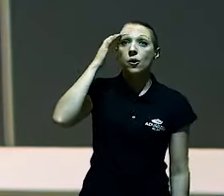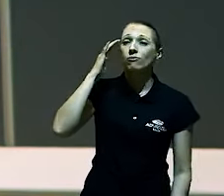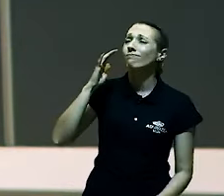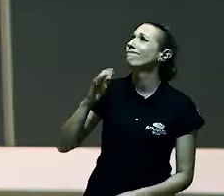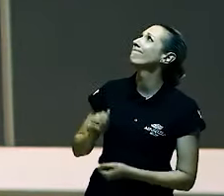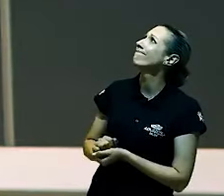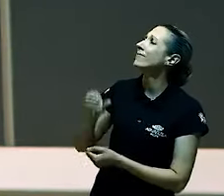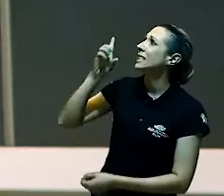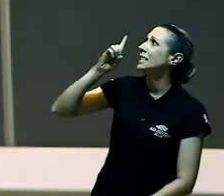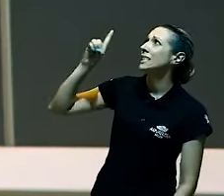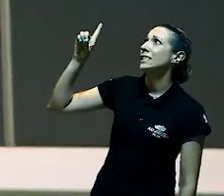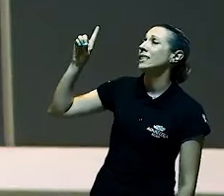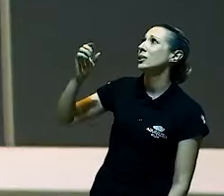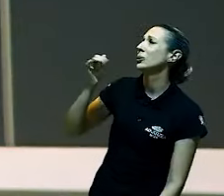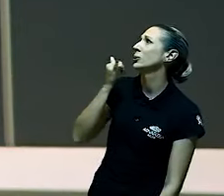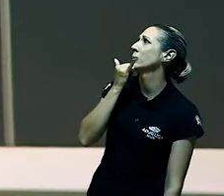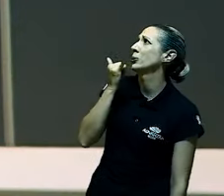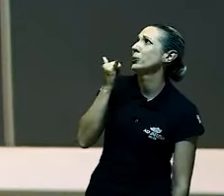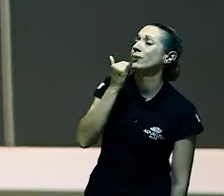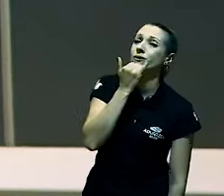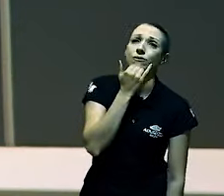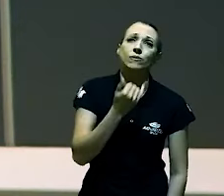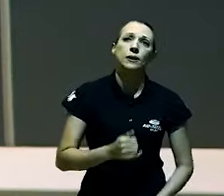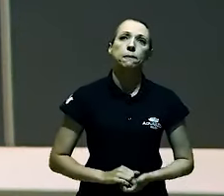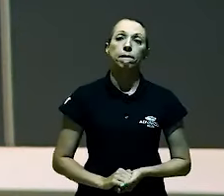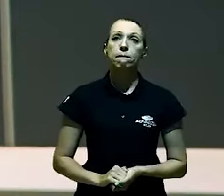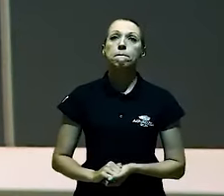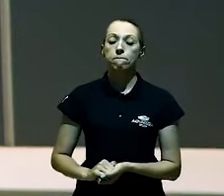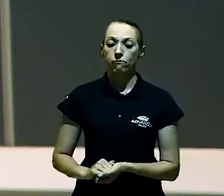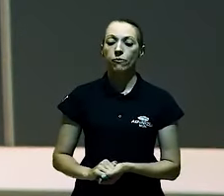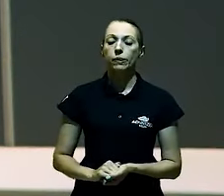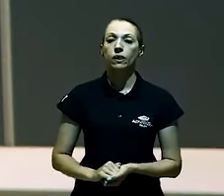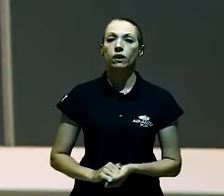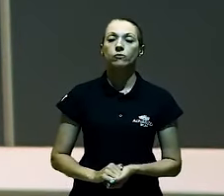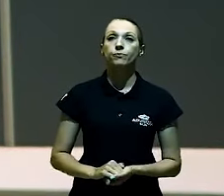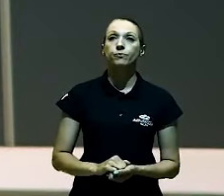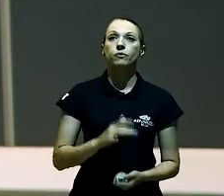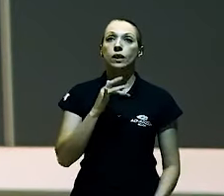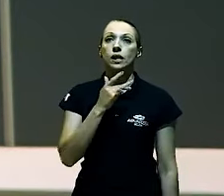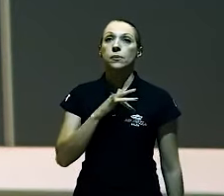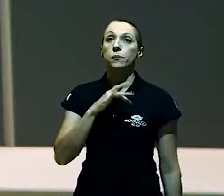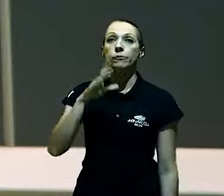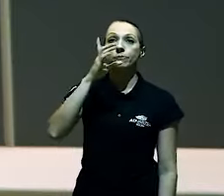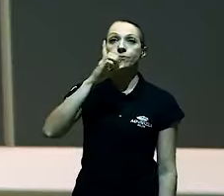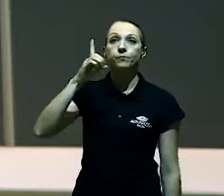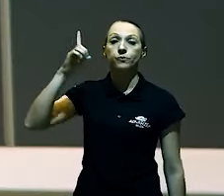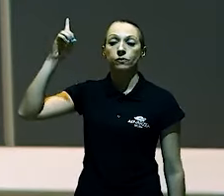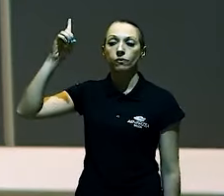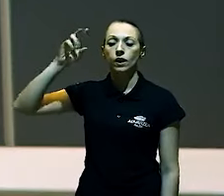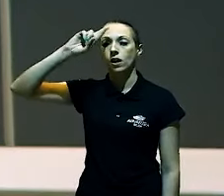mar, a última grande lição de misericórdia de Deus acontece naquela viagem. A Bíblia diz no versículo 17: o